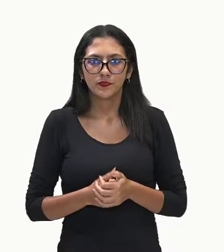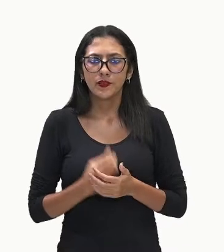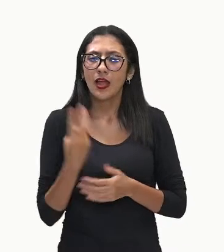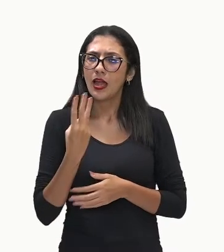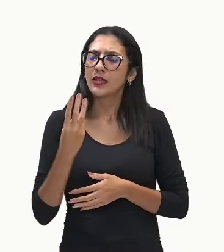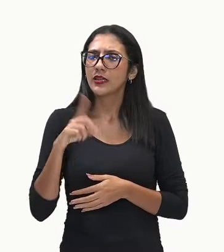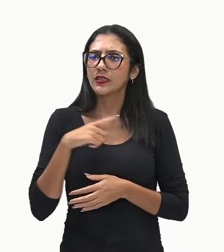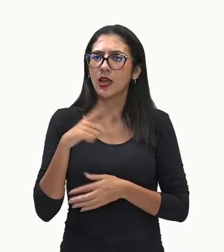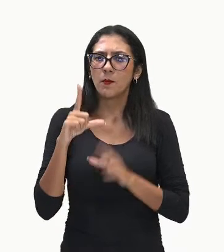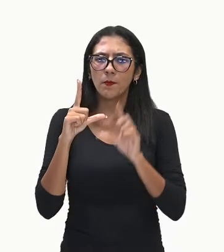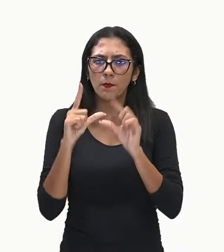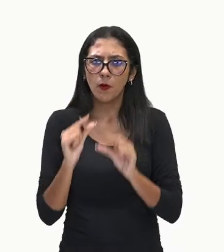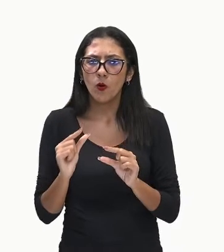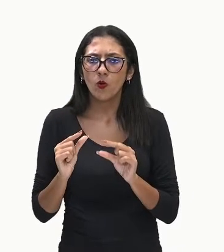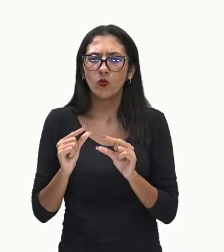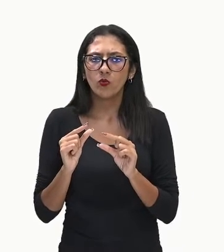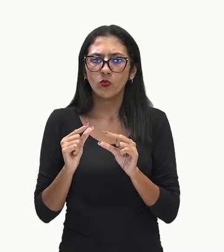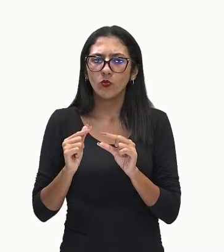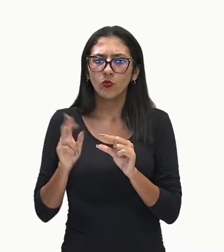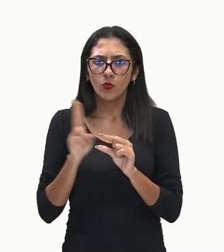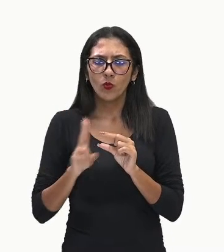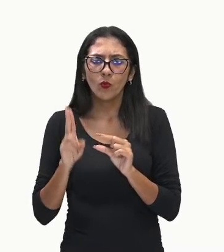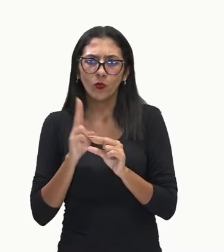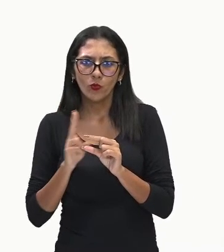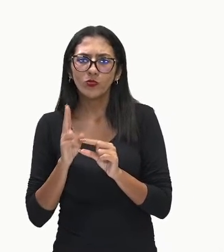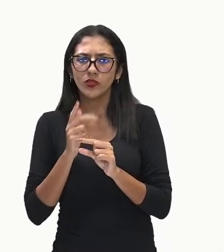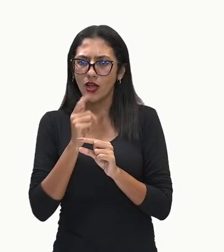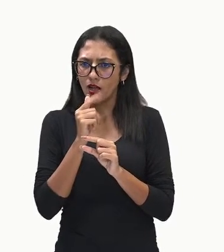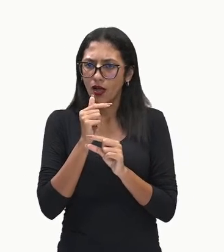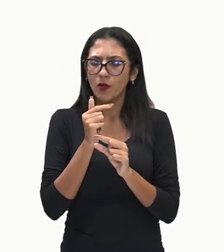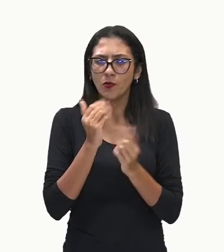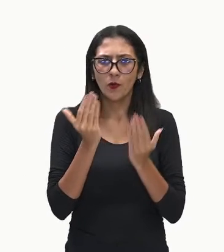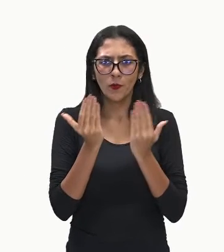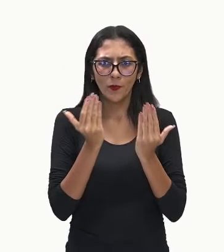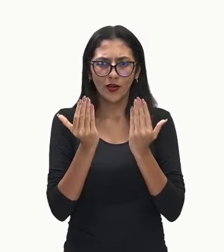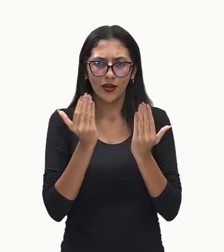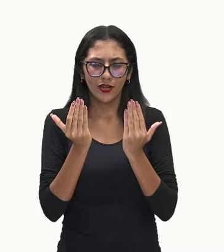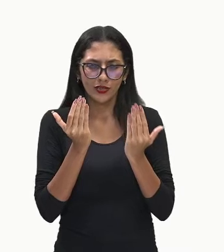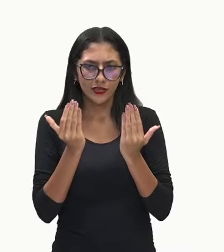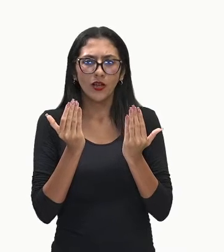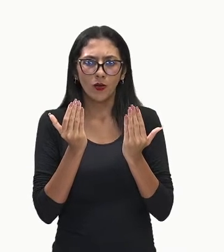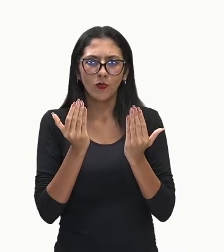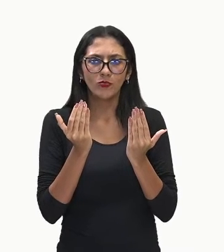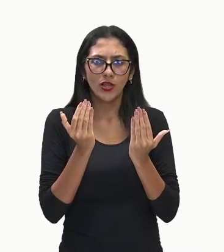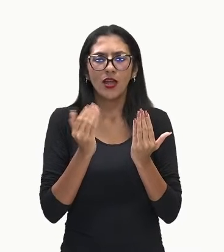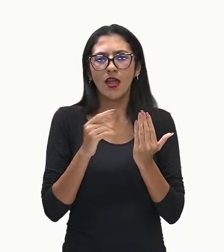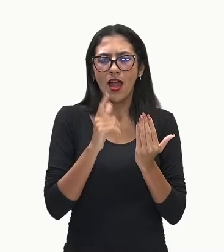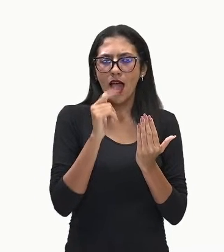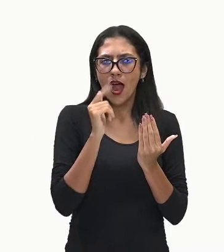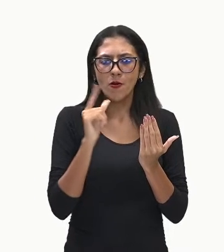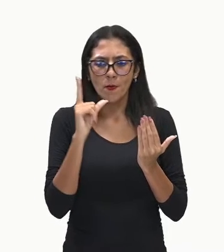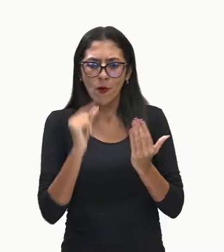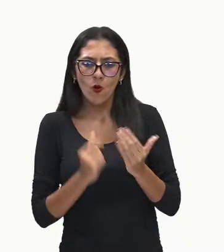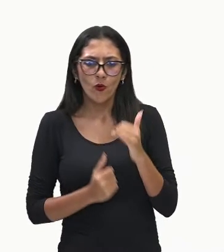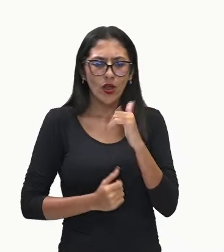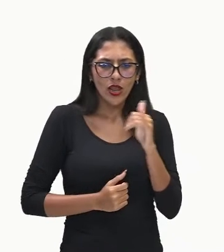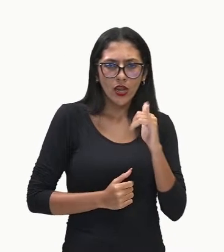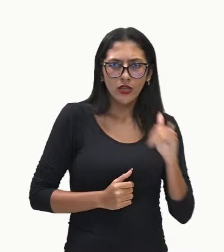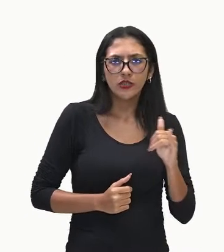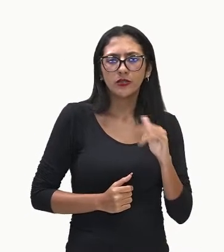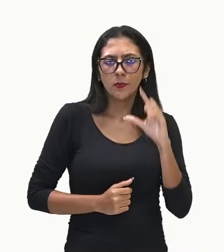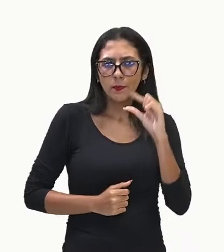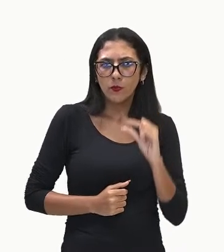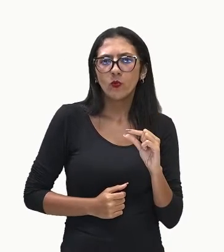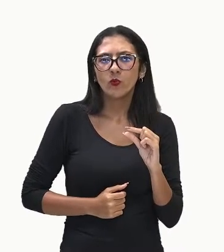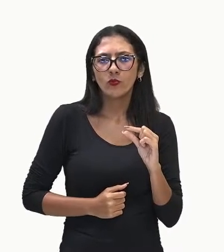consome água, né, é a máquina 1, e a máquina 3 é a que menos consome energia, a máquina 1 vai consumir quanto de